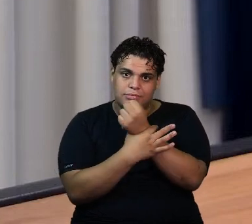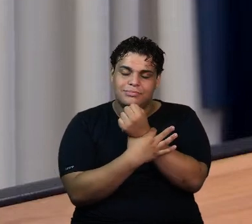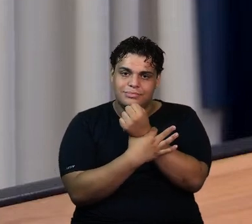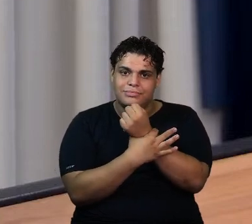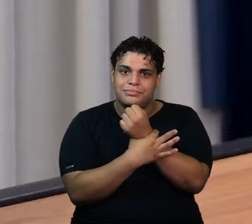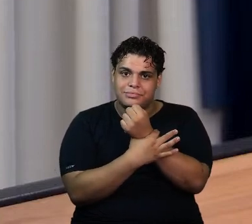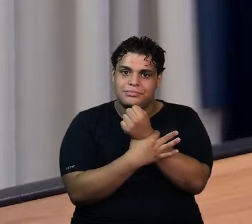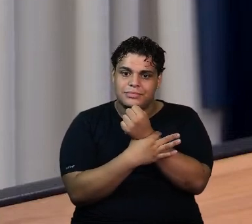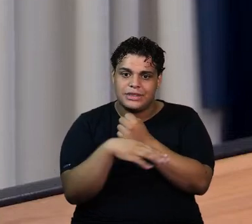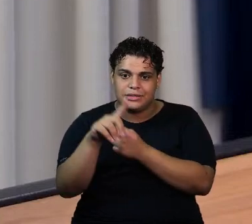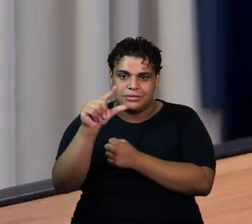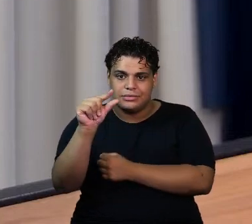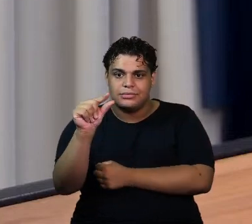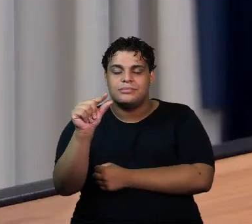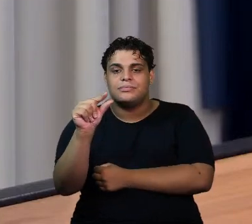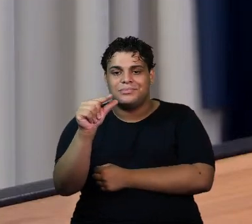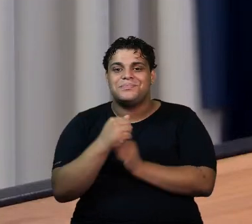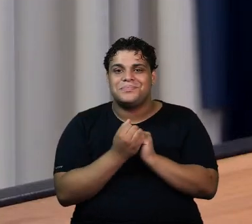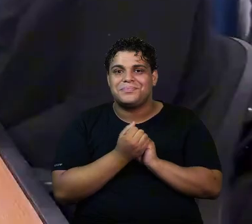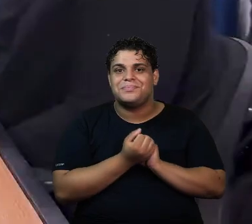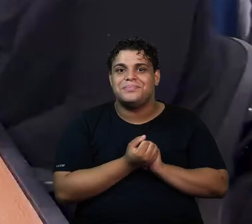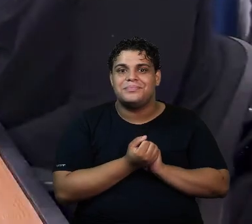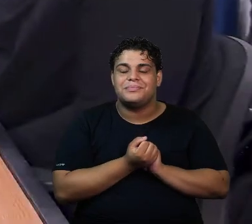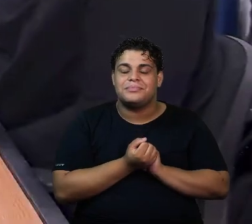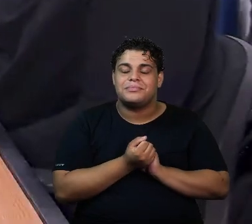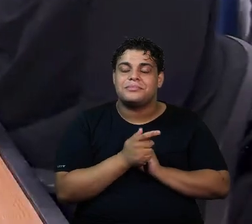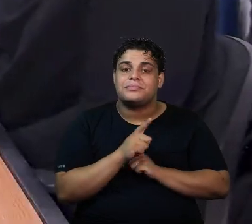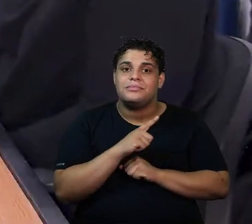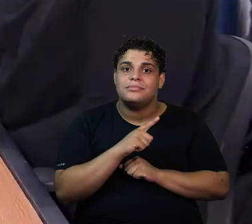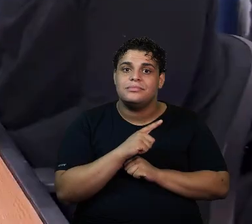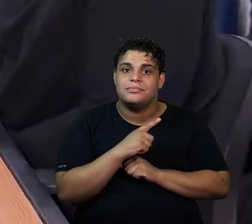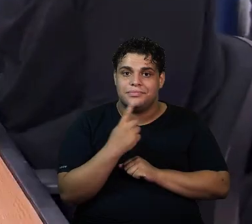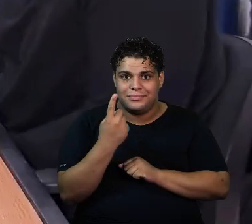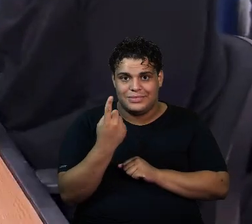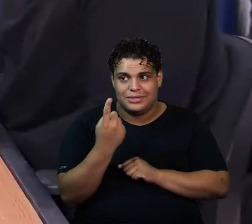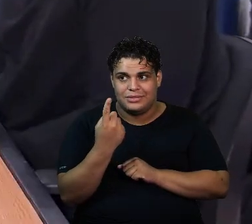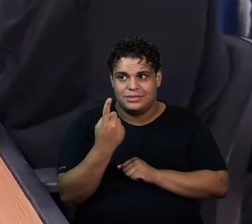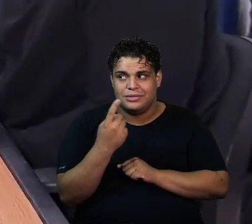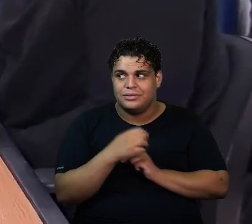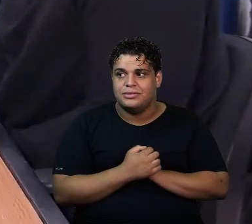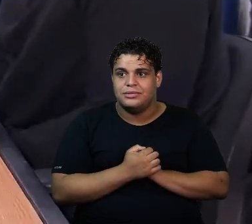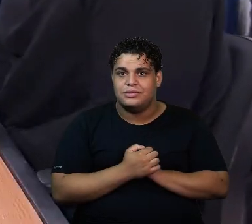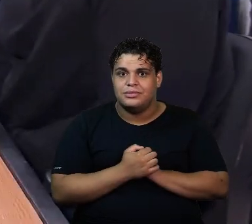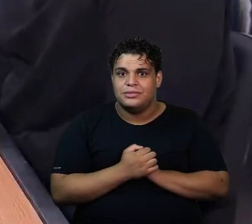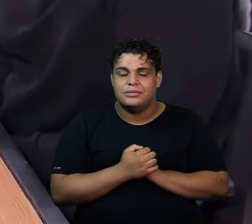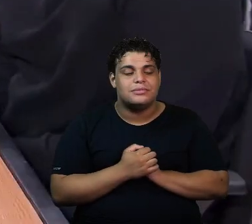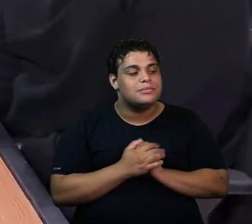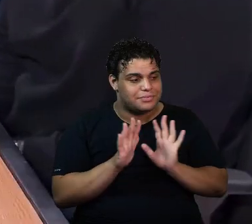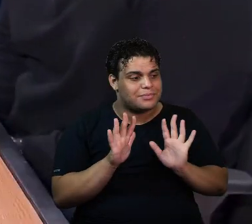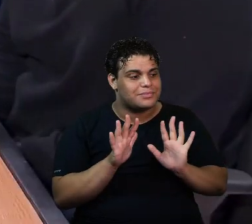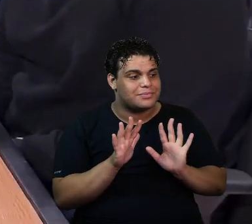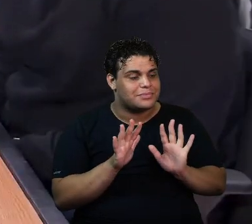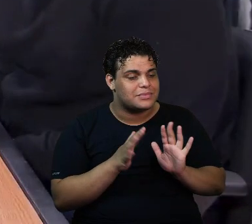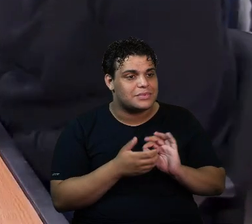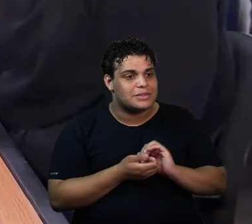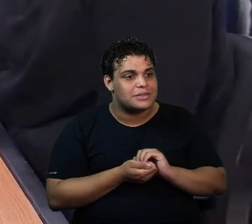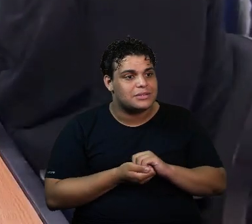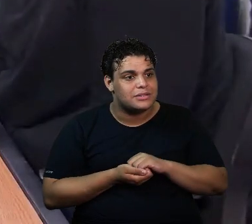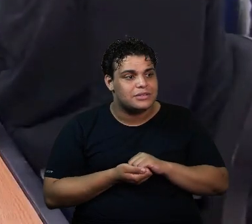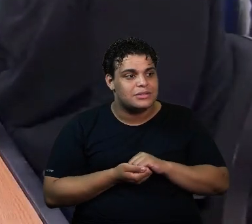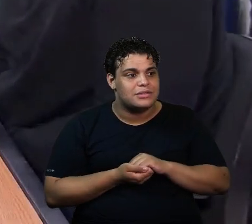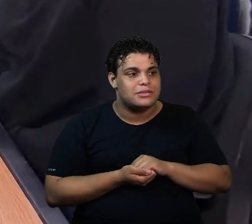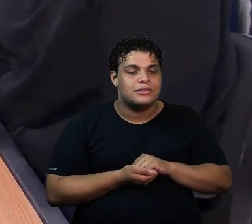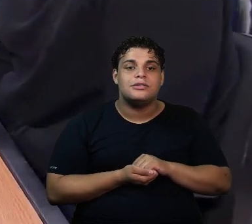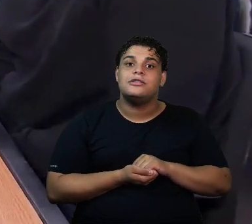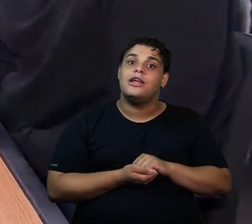isso reduziria significativamente, né? Tem uma questão também. Pode falar, Rafa. Que